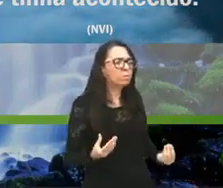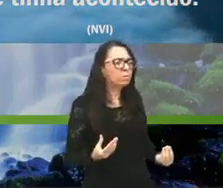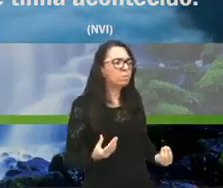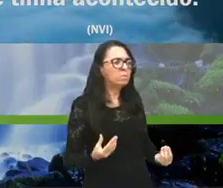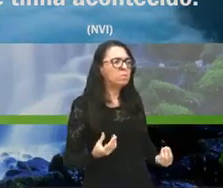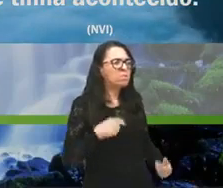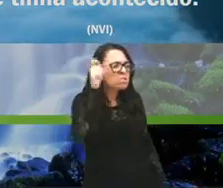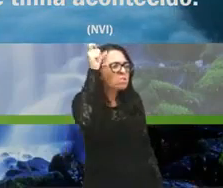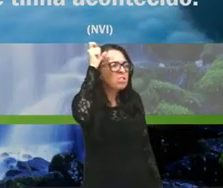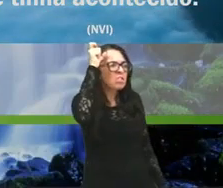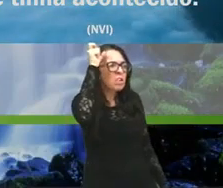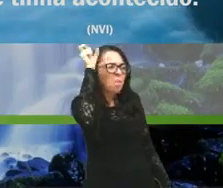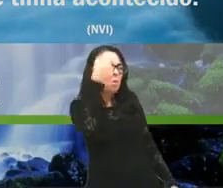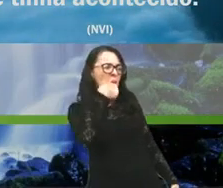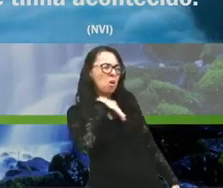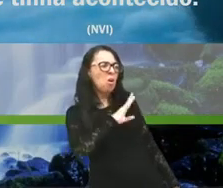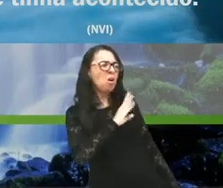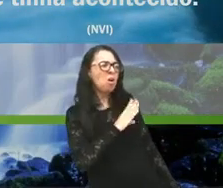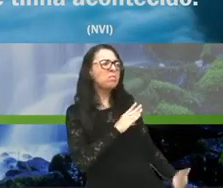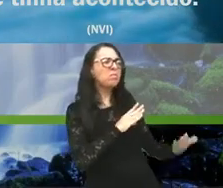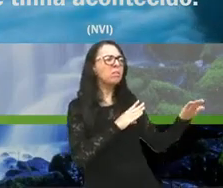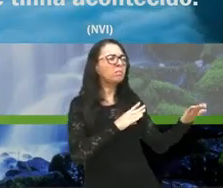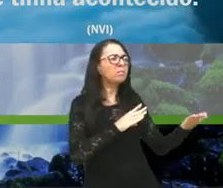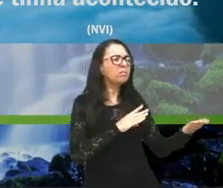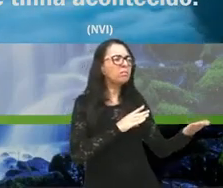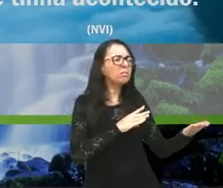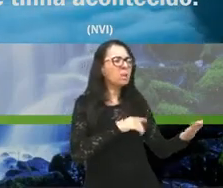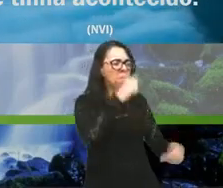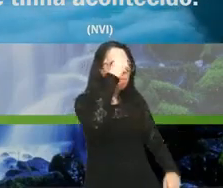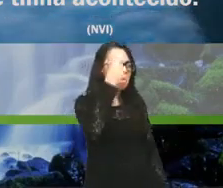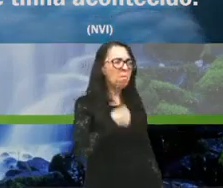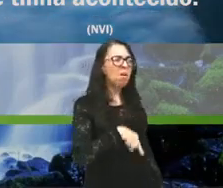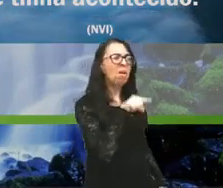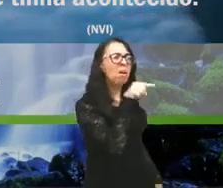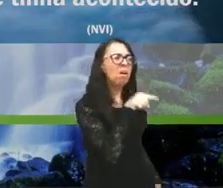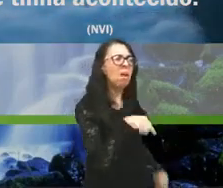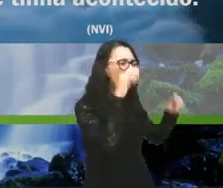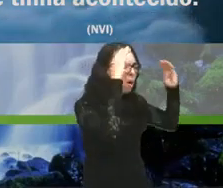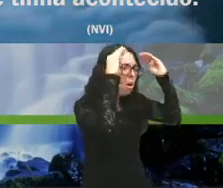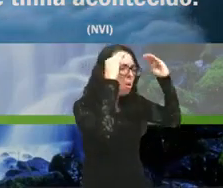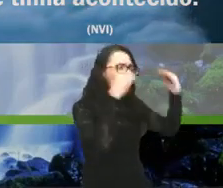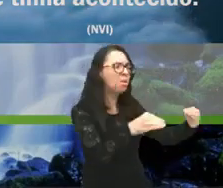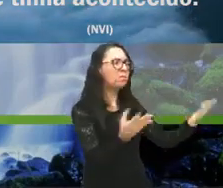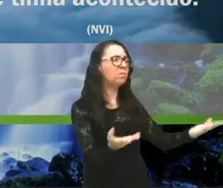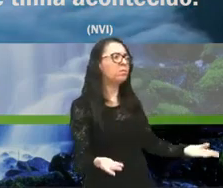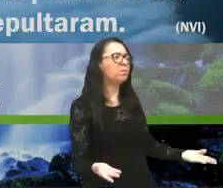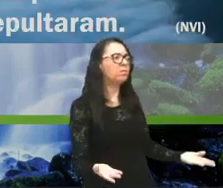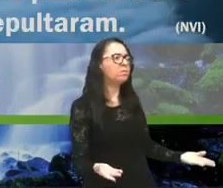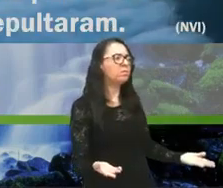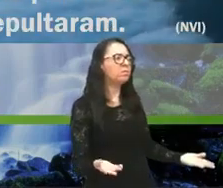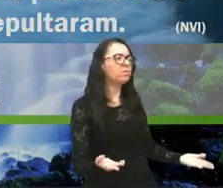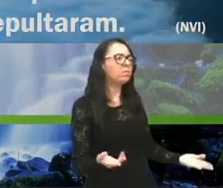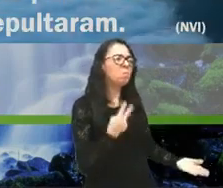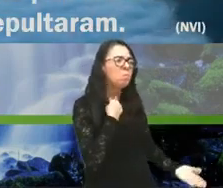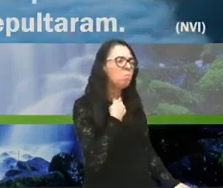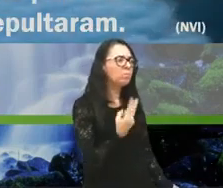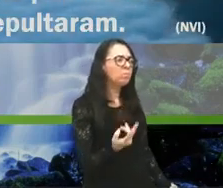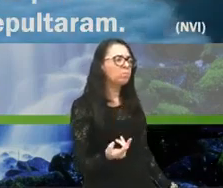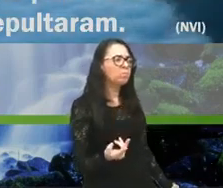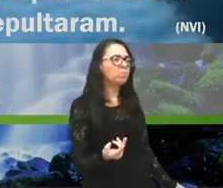tinha acontecido. Então os moços vieram, envolveram seu corpo, levaram-no para fora e o